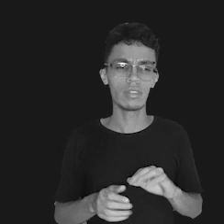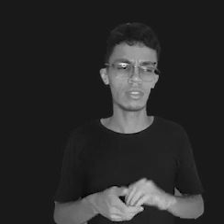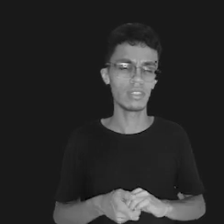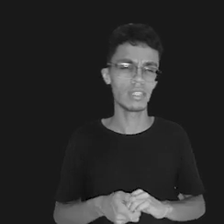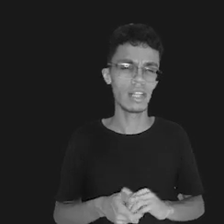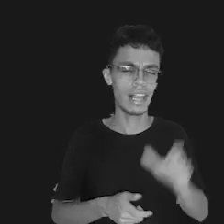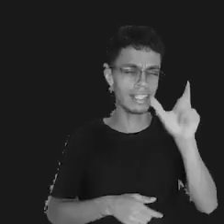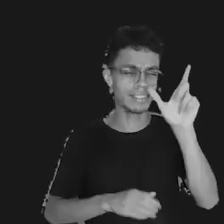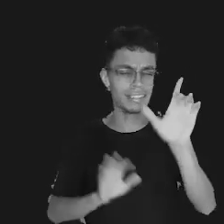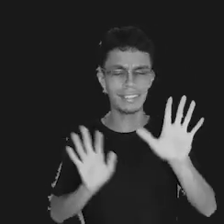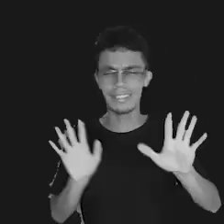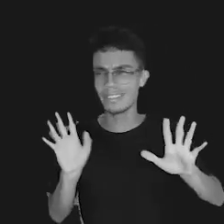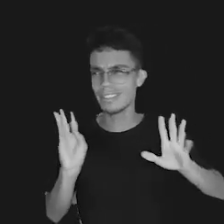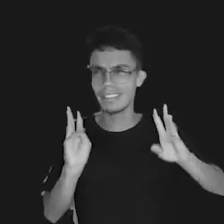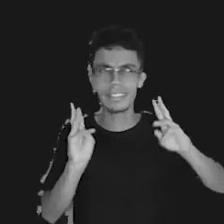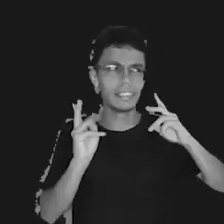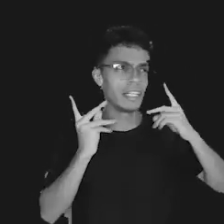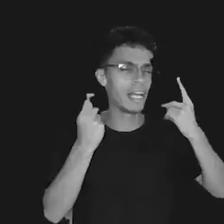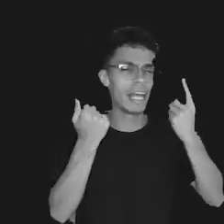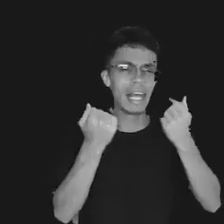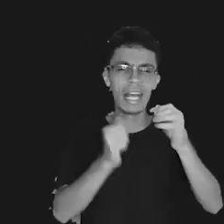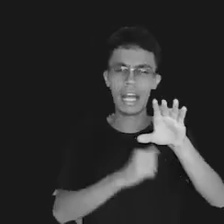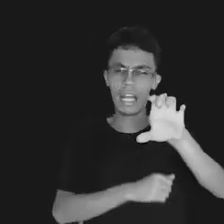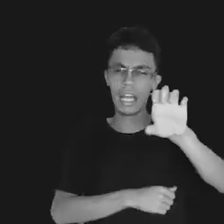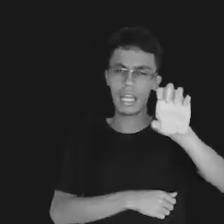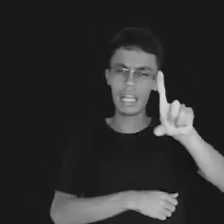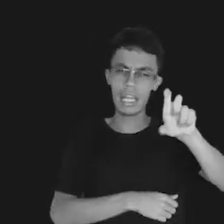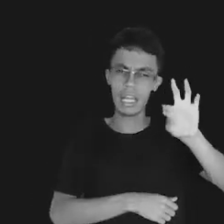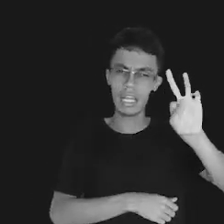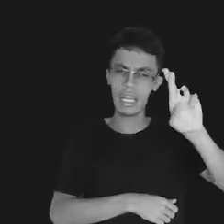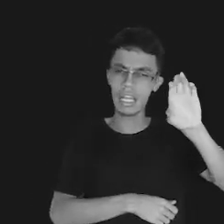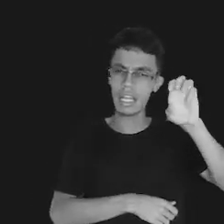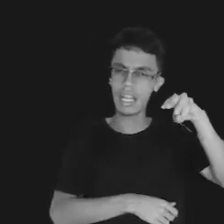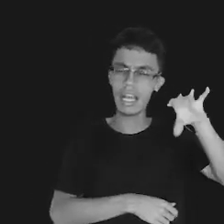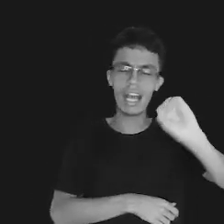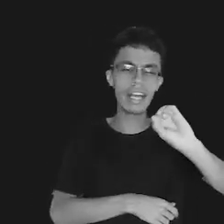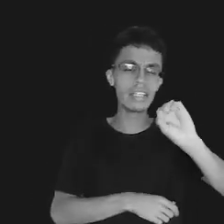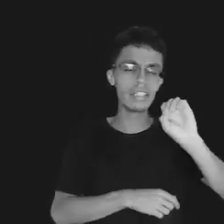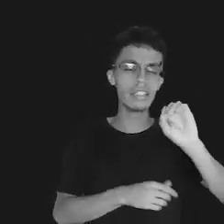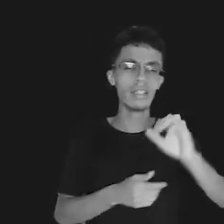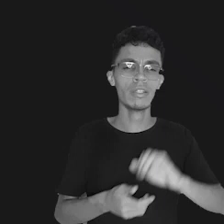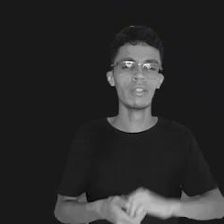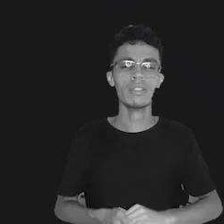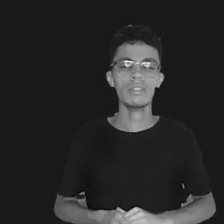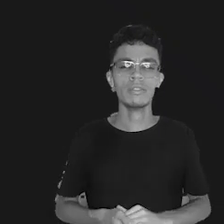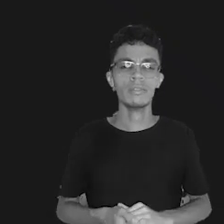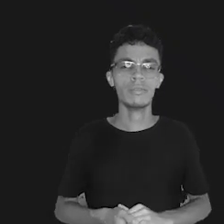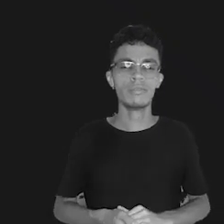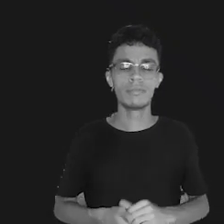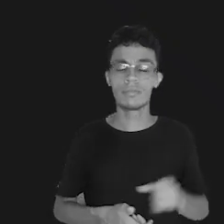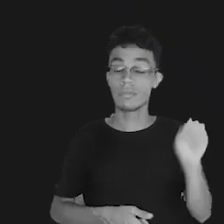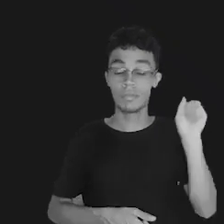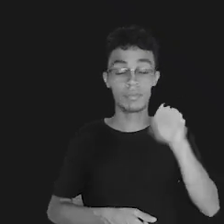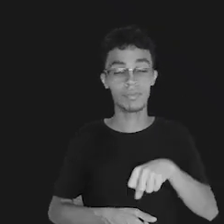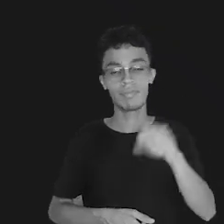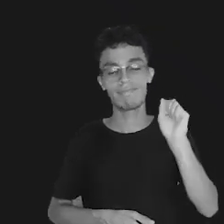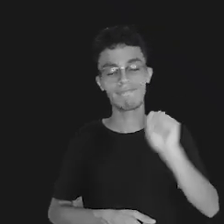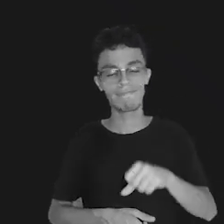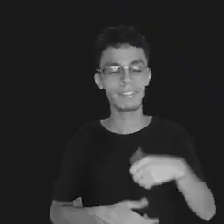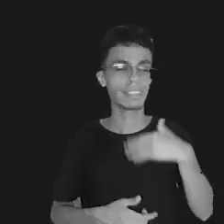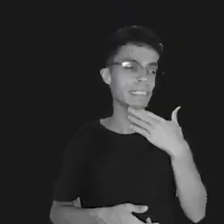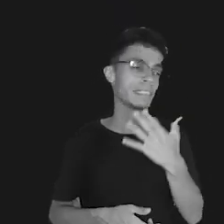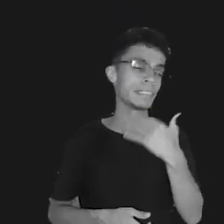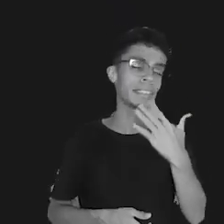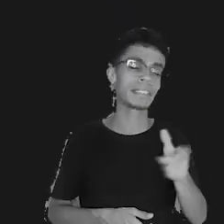E não seria o extremo! A cúpula sobe rapidamente. Não adianta.